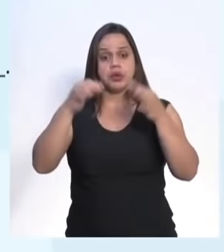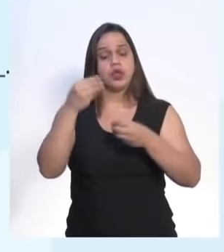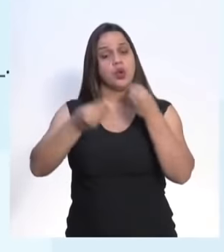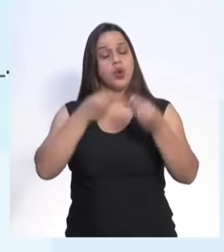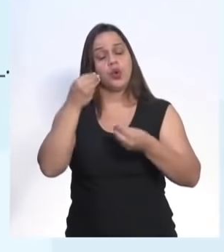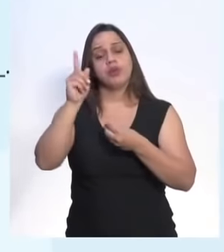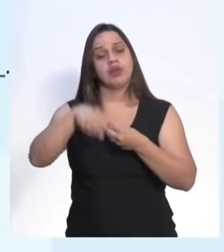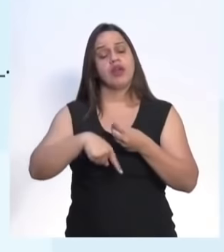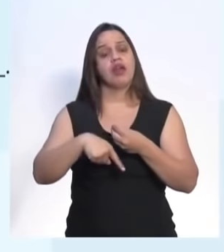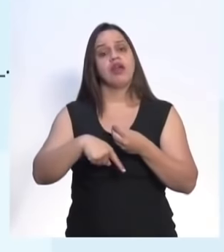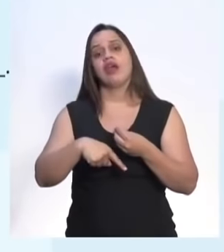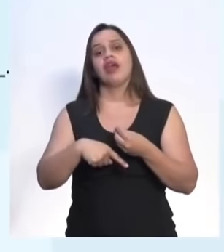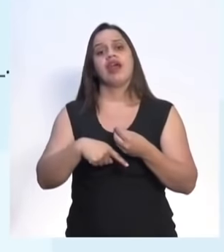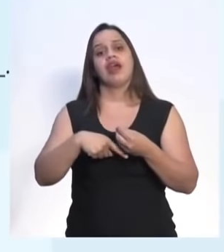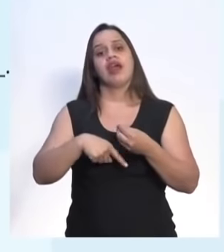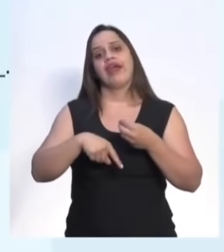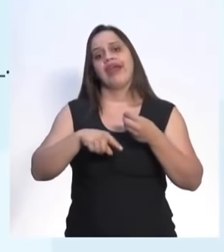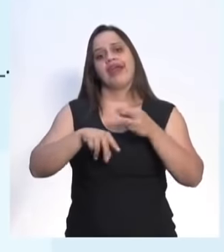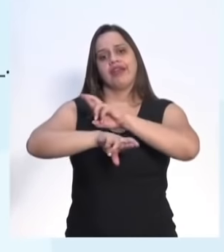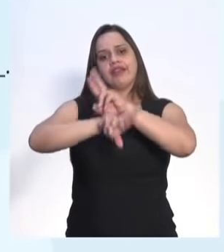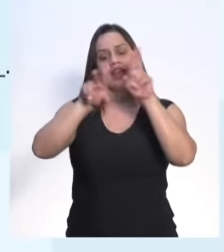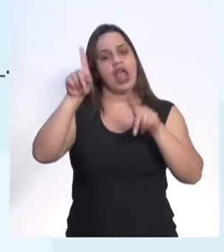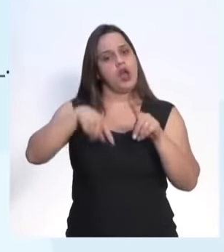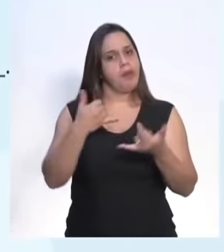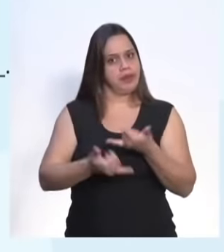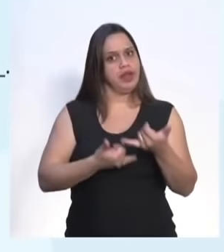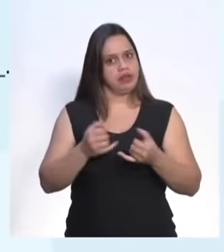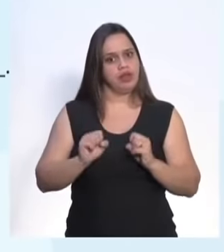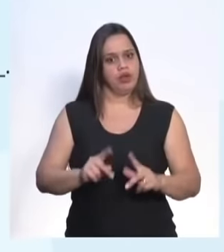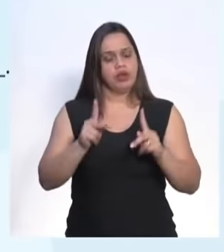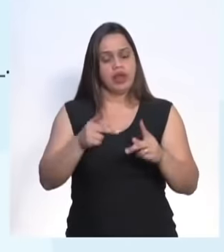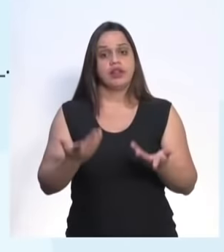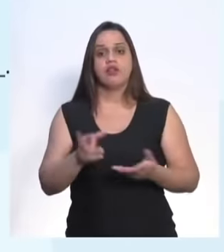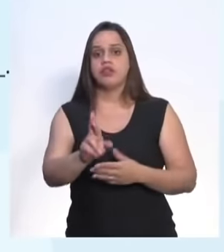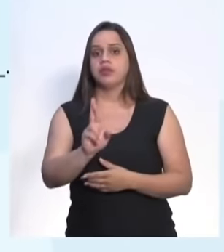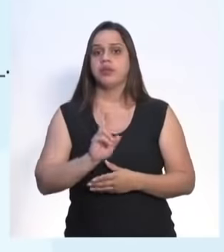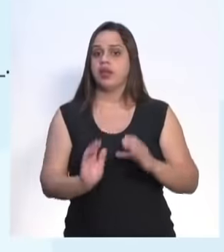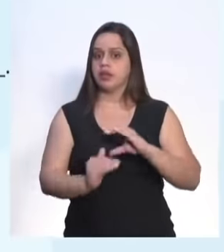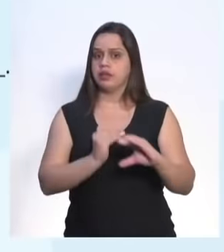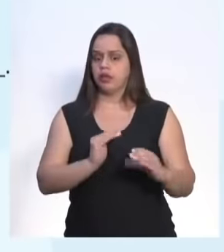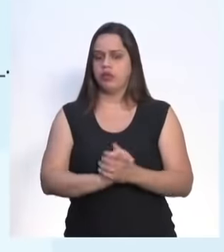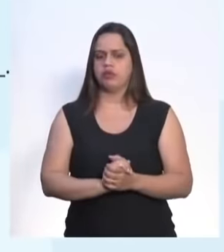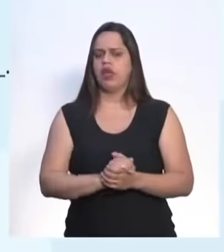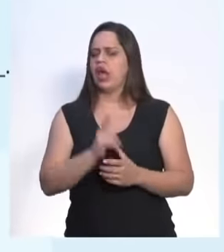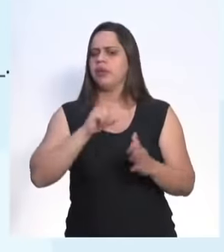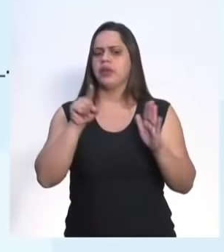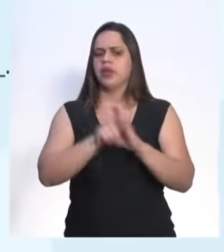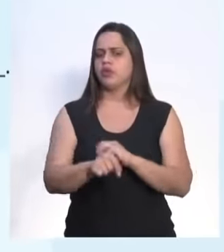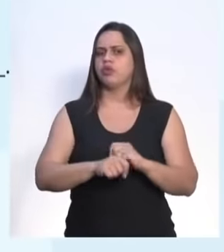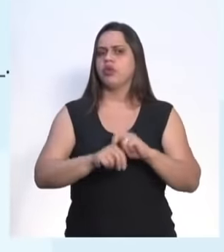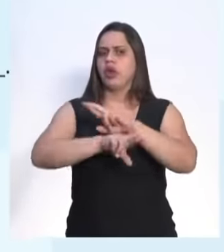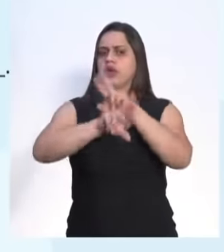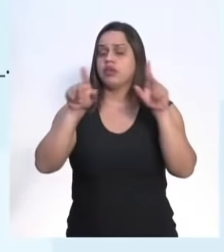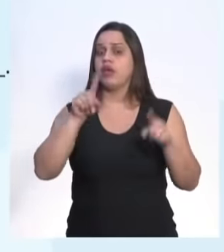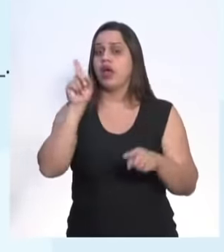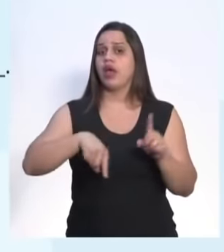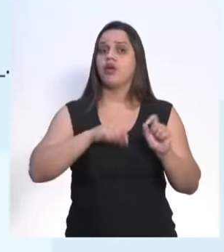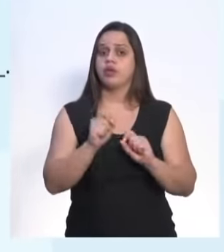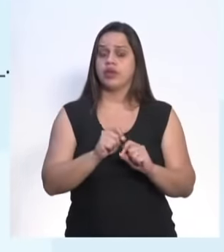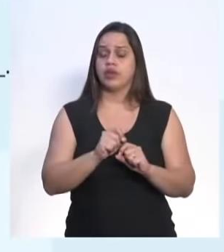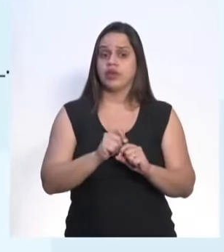decorar, não. É só para a gente entender mesmo. É uma brincadeira. E aí? Nós temos que tipo de variação aqui?